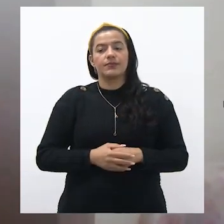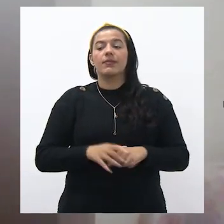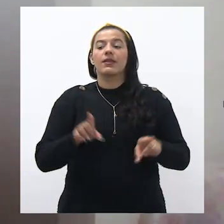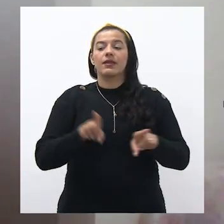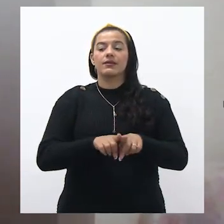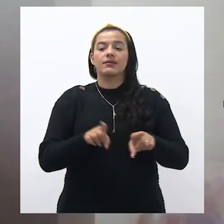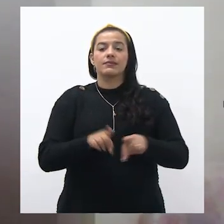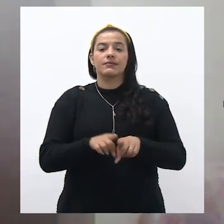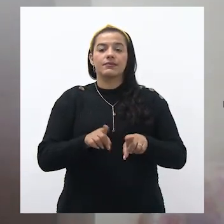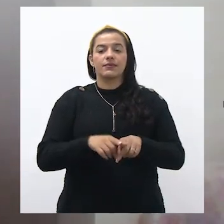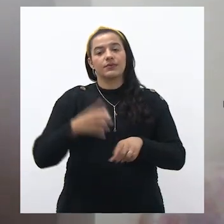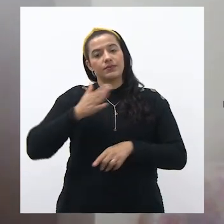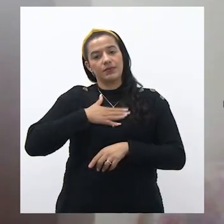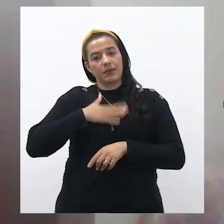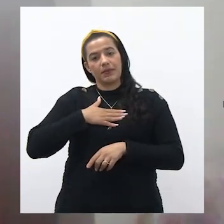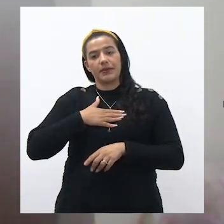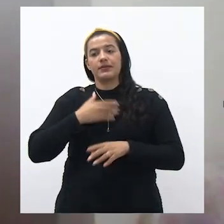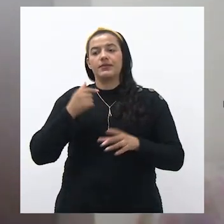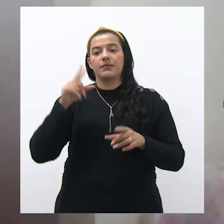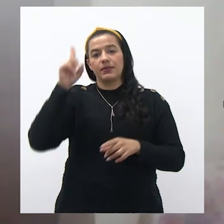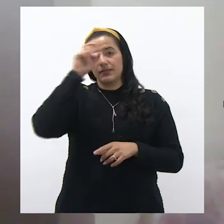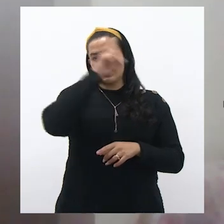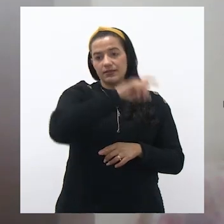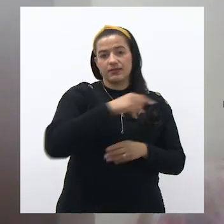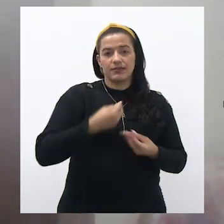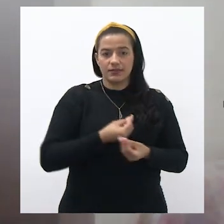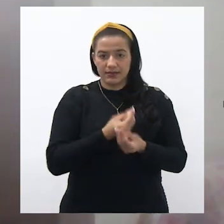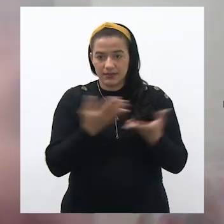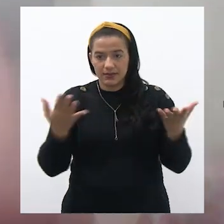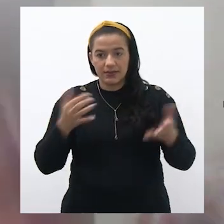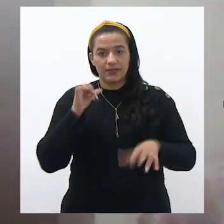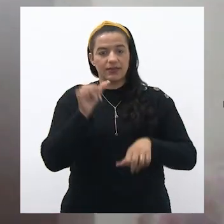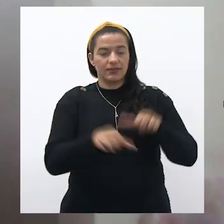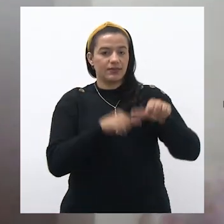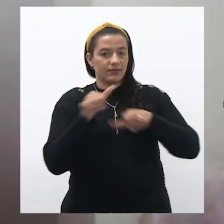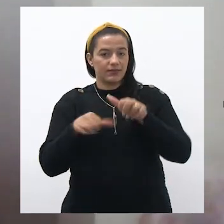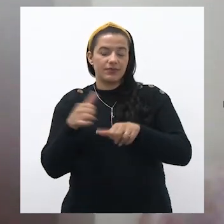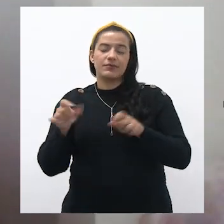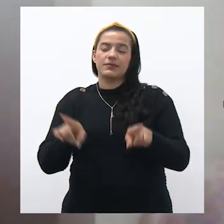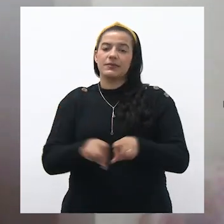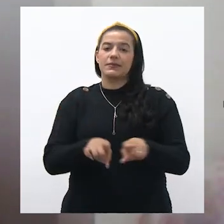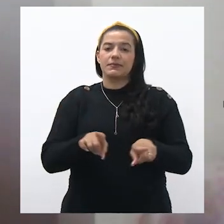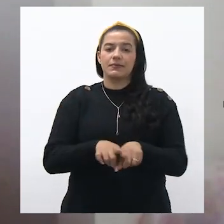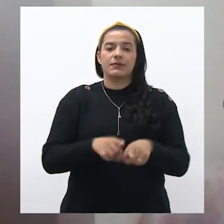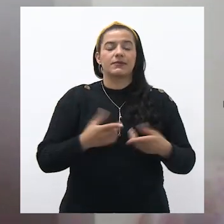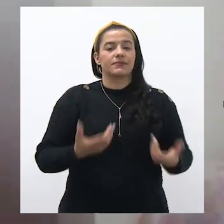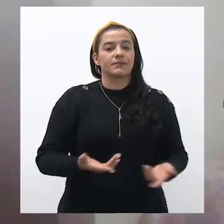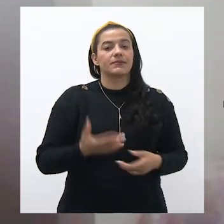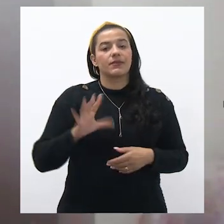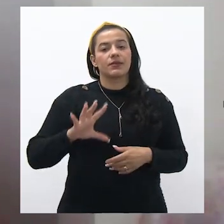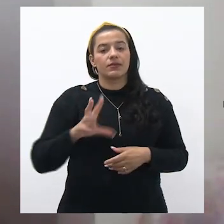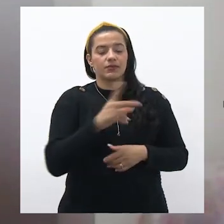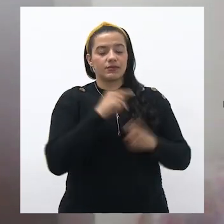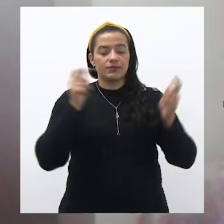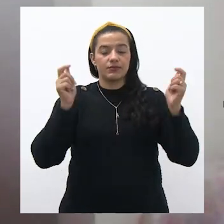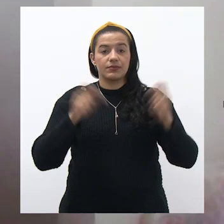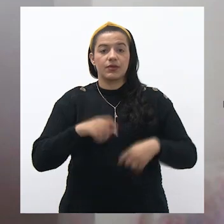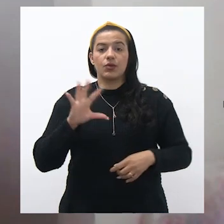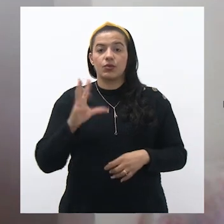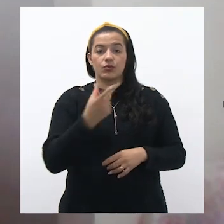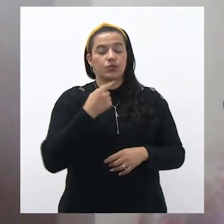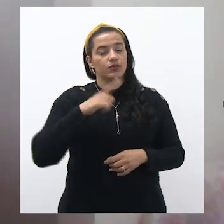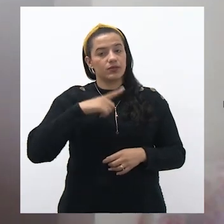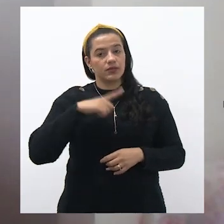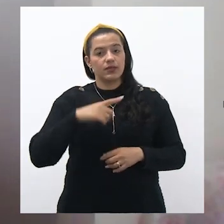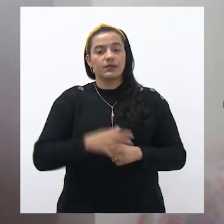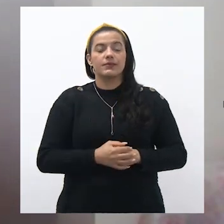compartilhei aqui um pouco dos meus desafios, das minhas transformações, desafios e oportunidades que todos nós